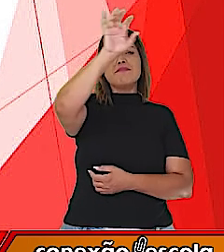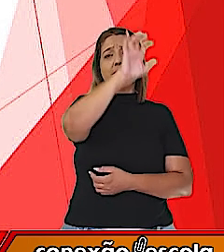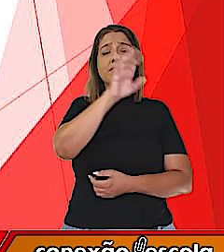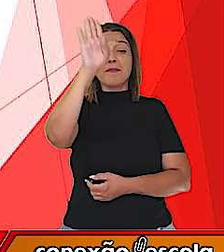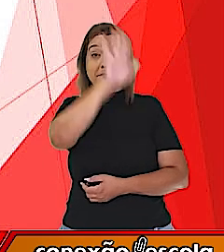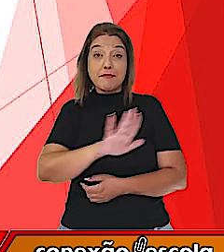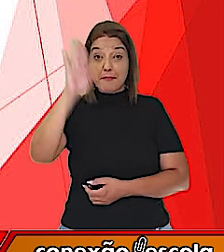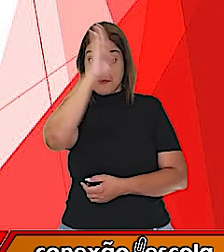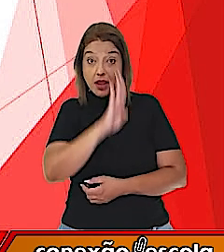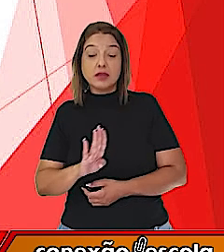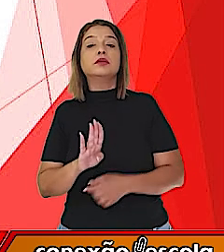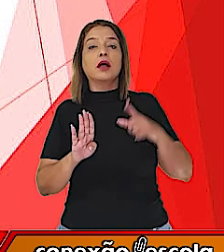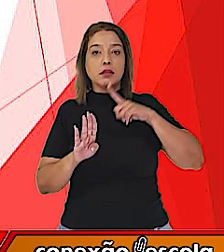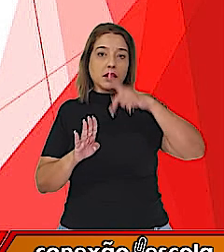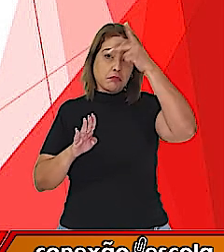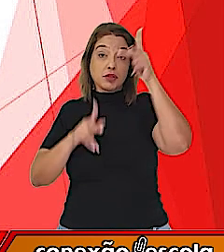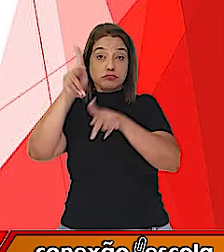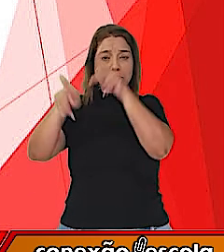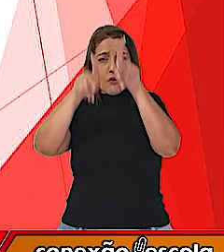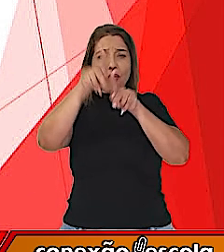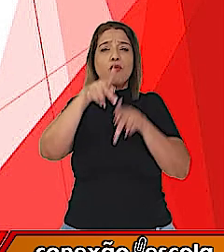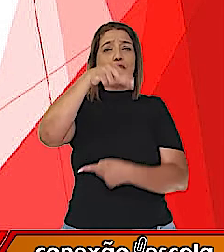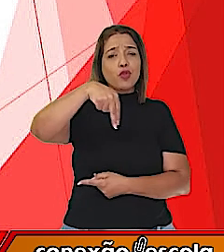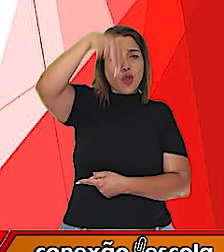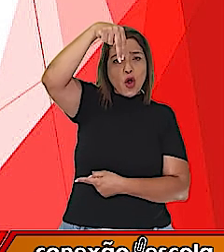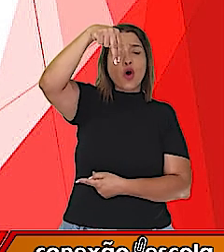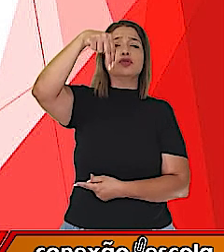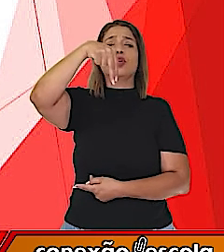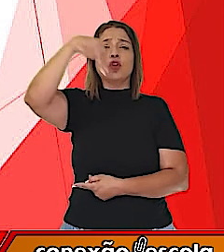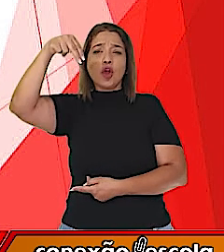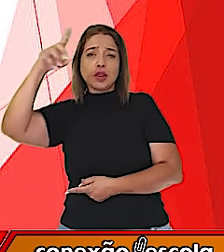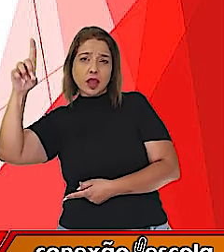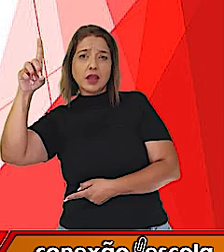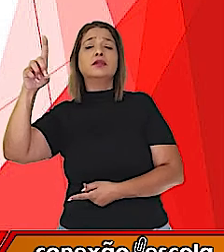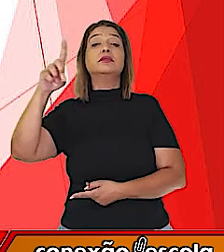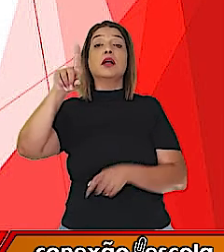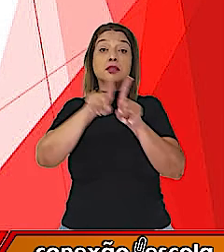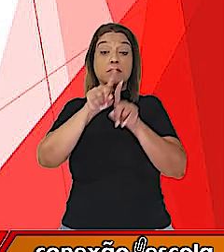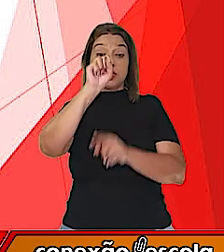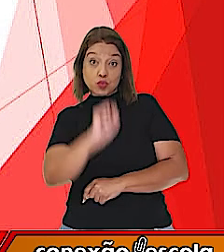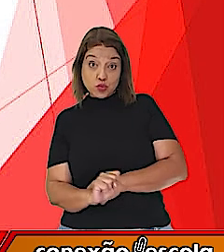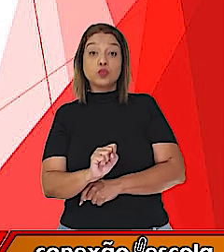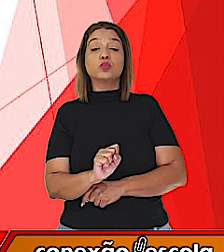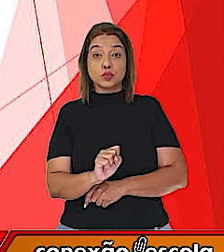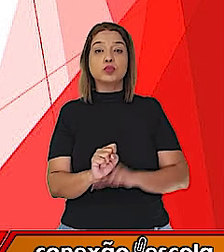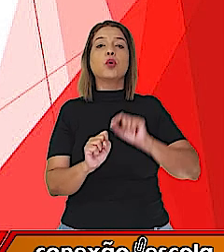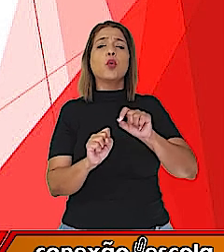país, como alguns pontos da região norte, nordeste e sul,